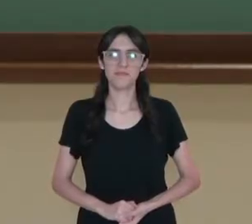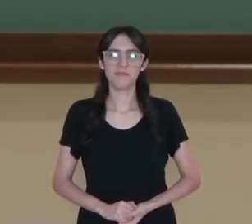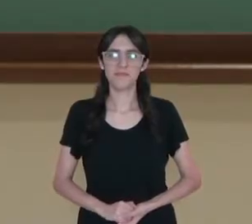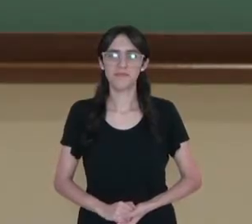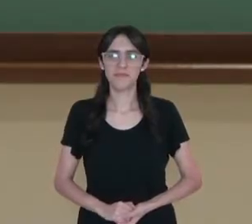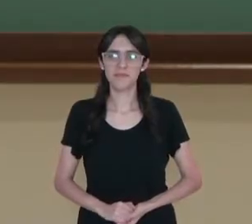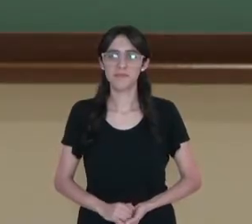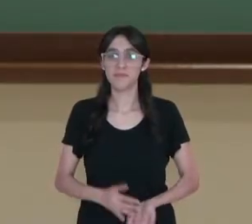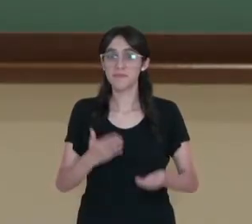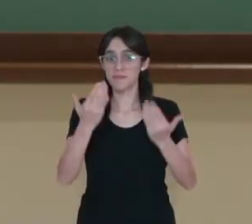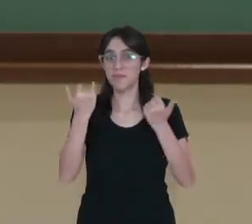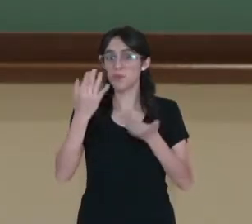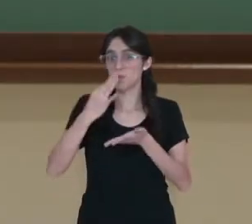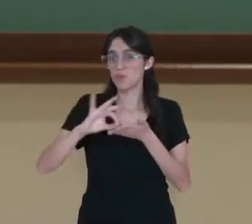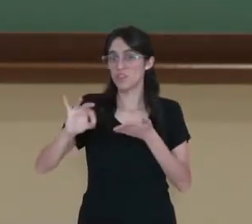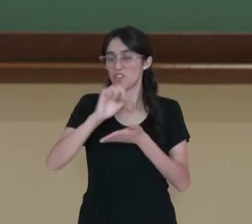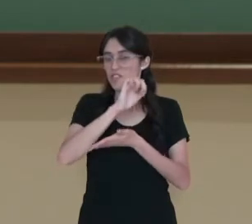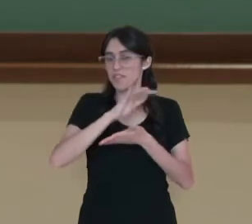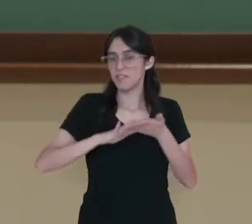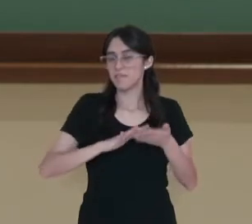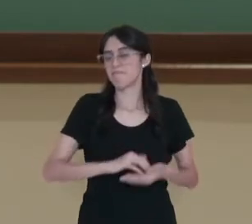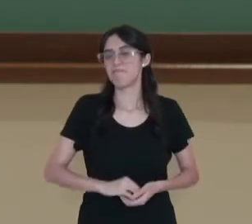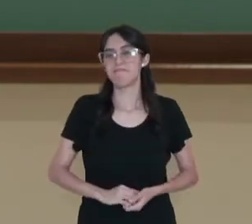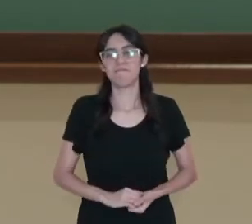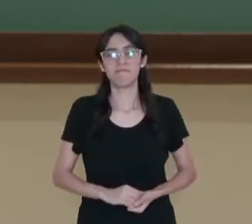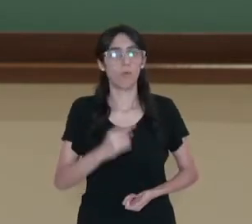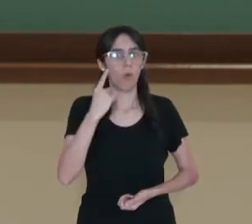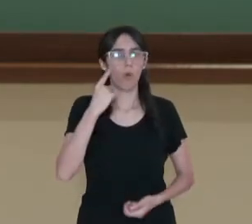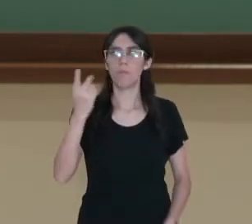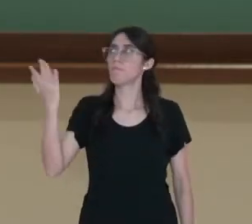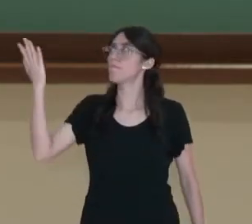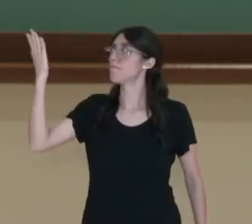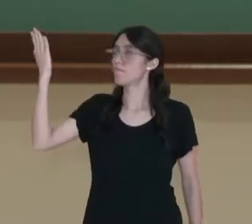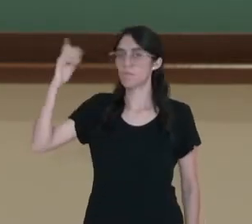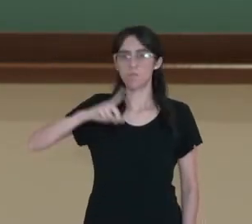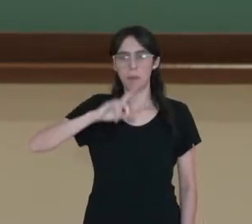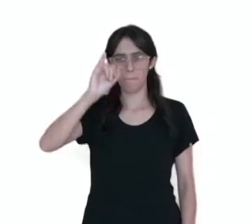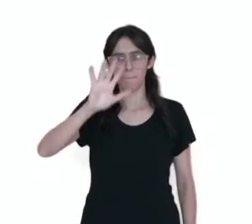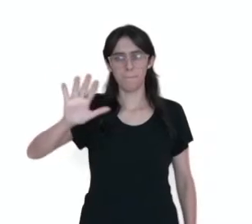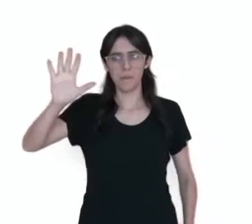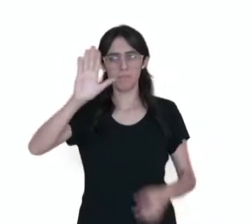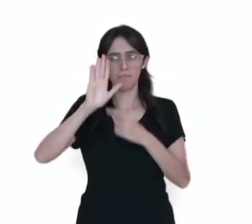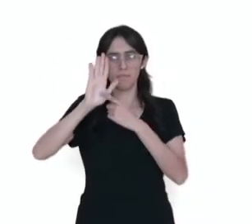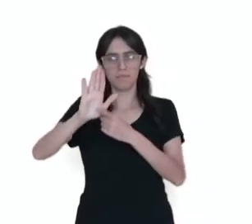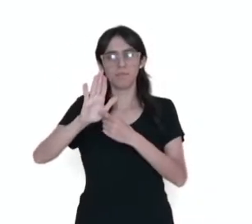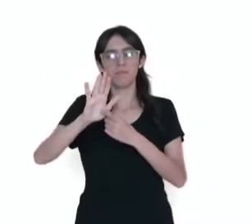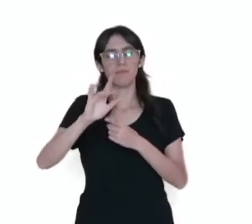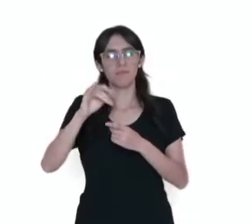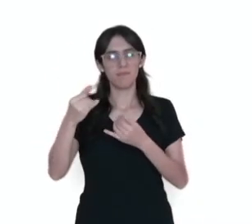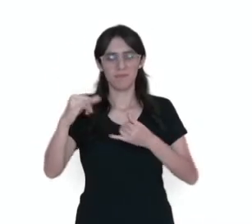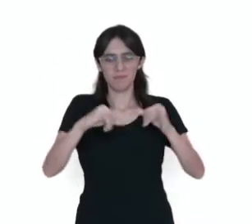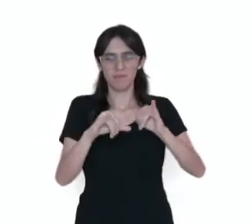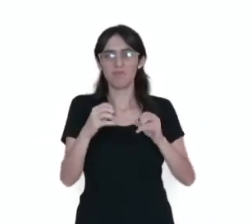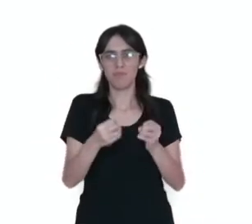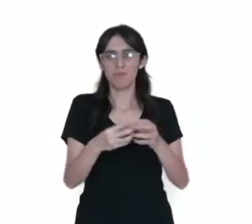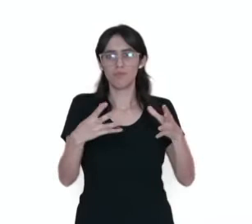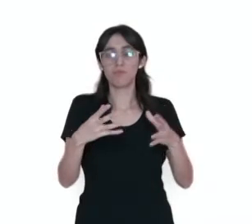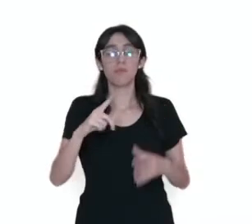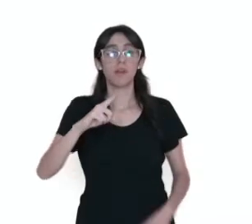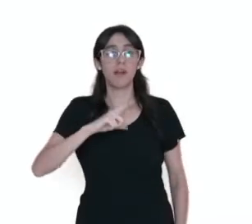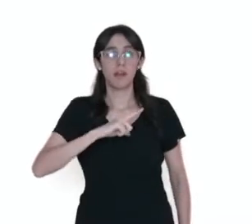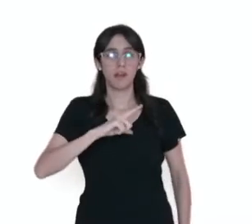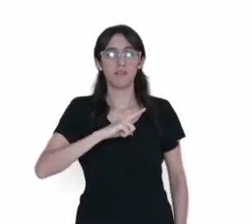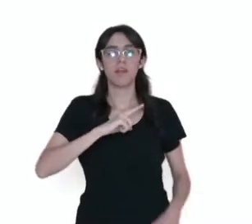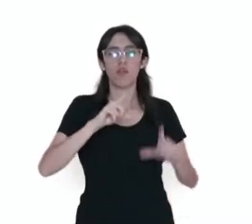Vamos para a correção da atividade? Olha só, então aqui a gente tem a imagem que representa a nossa reação química. Temos escrito